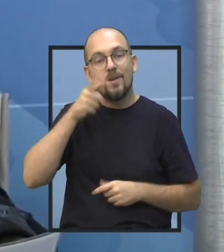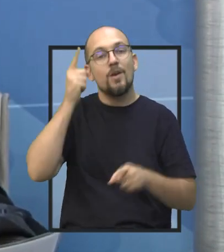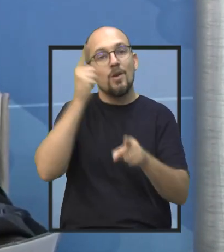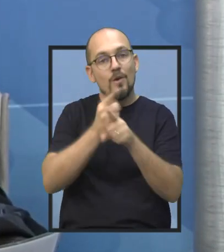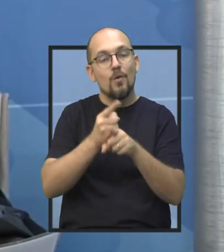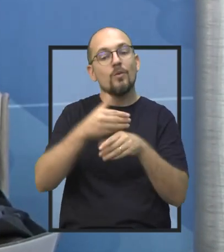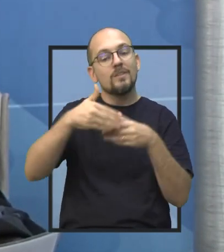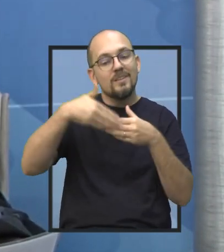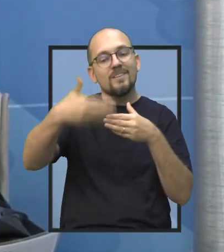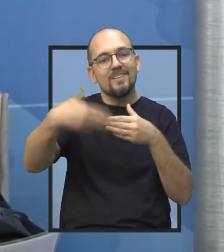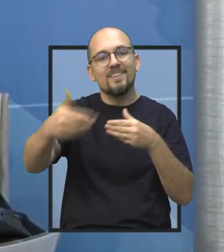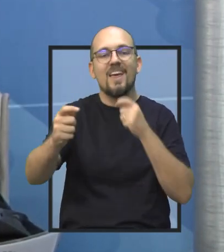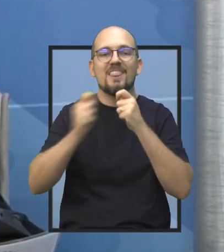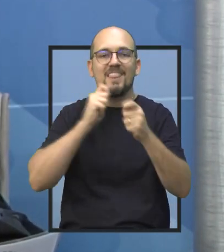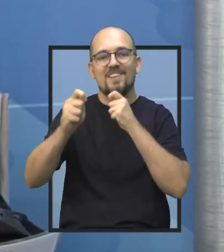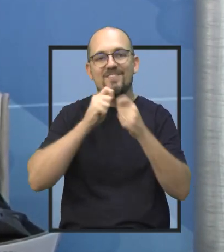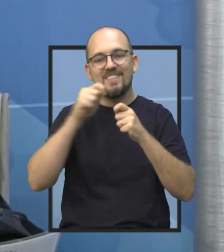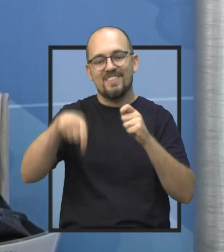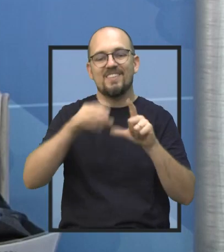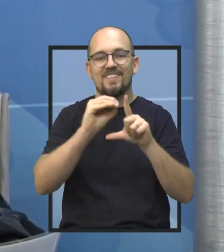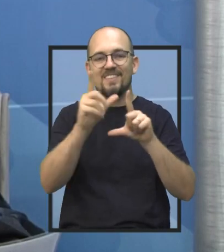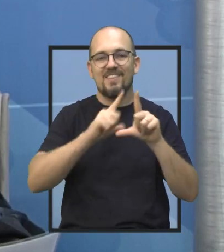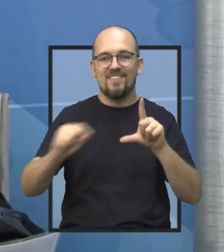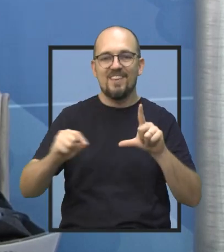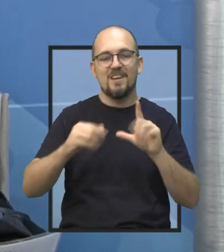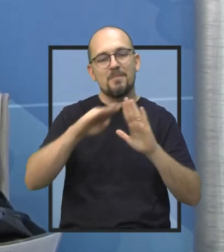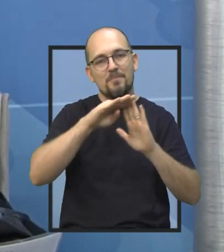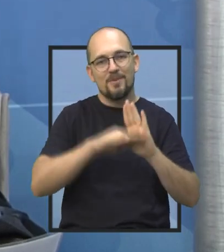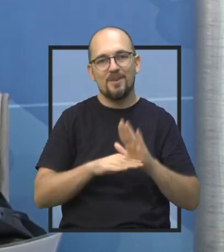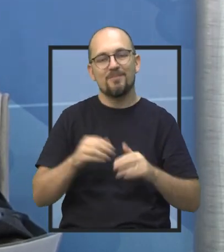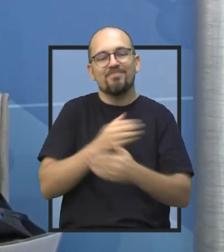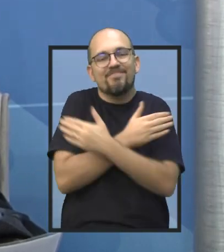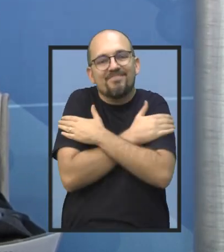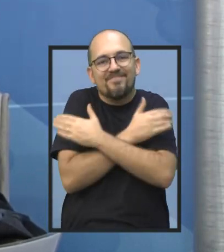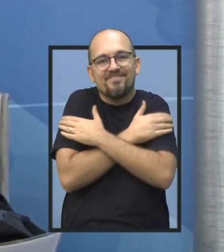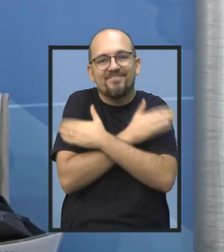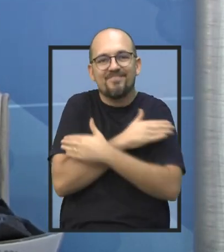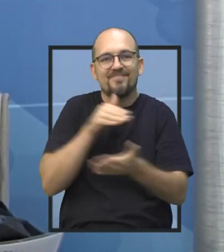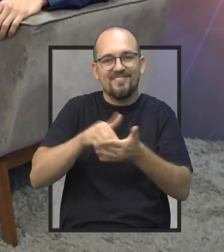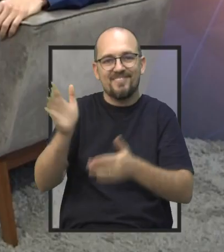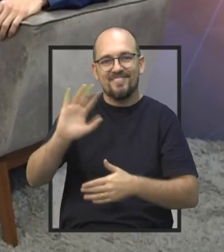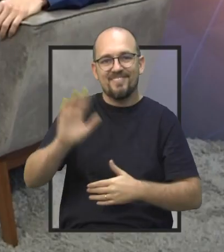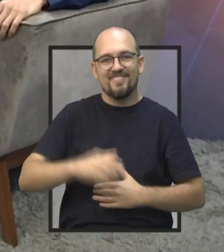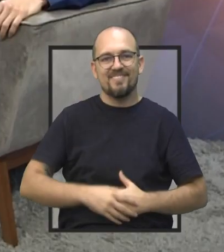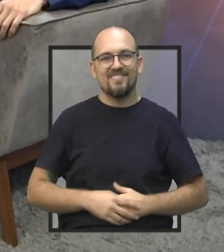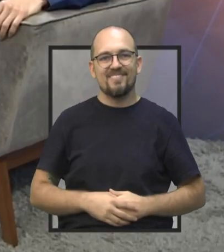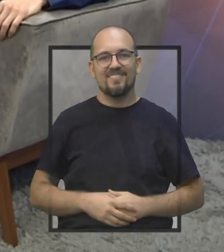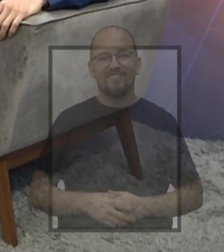nas próximas entrevistas aí no decorrer da programação da TV Câmara. Um abraço, até mais!